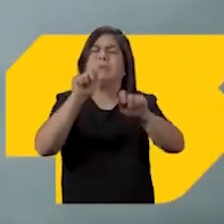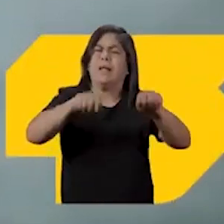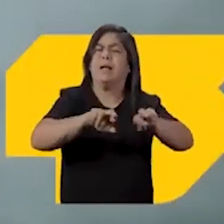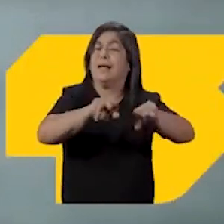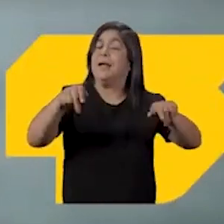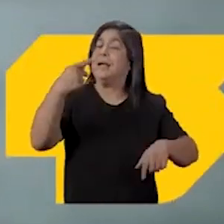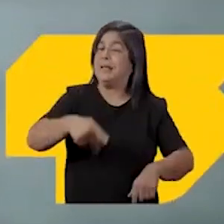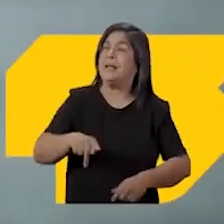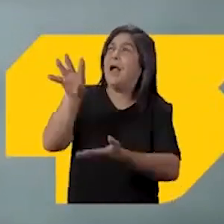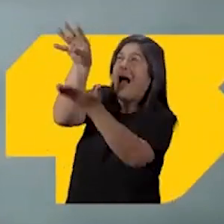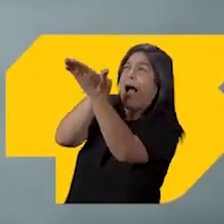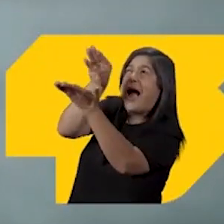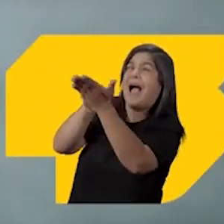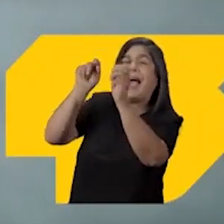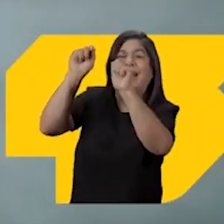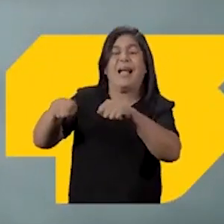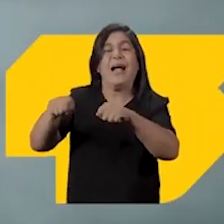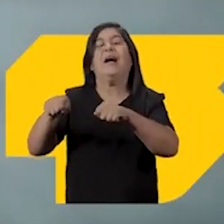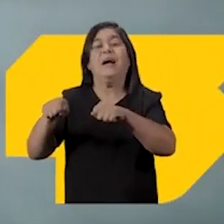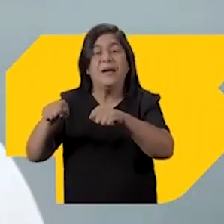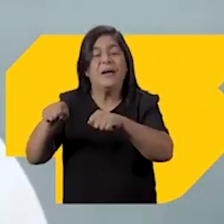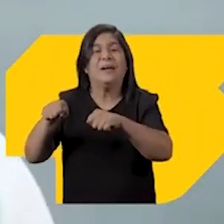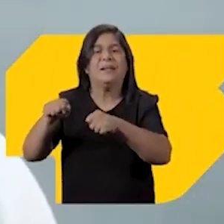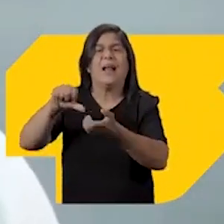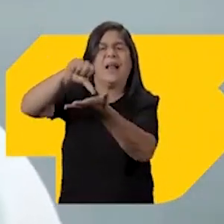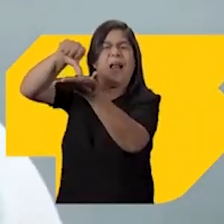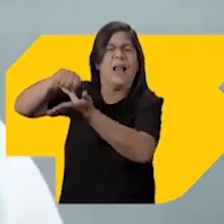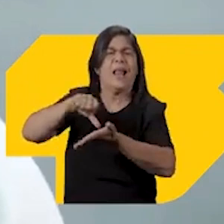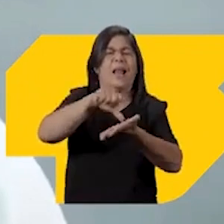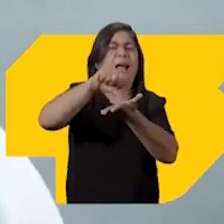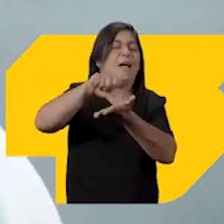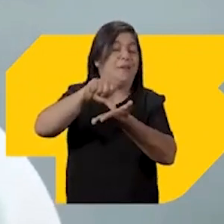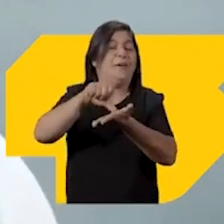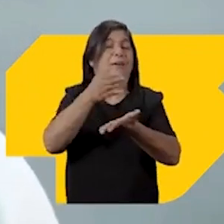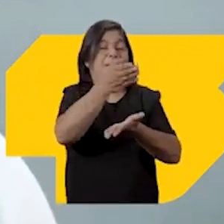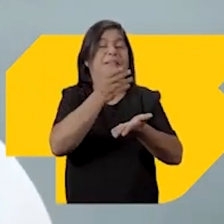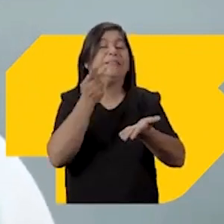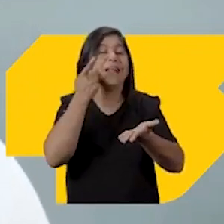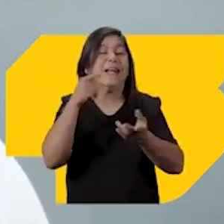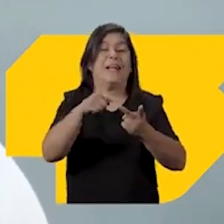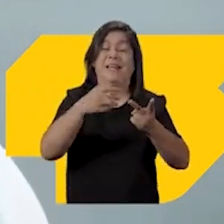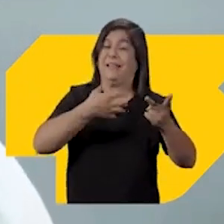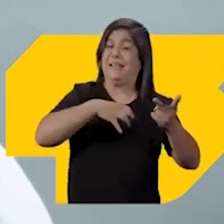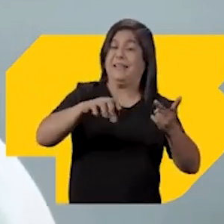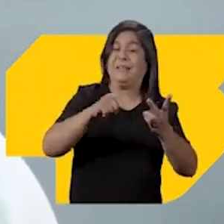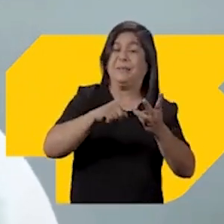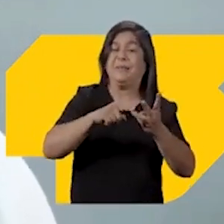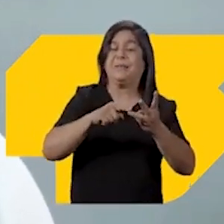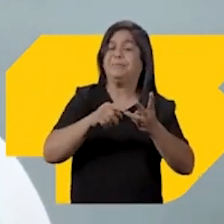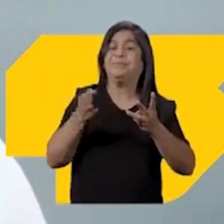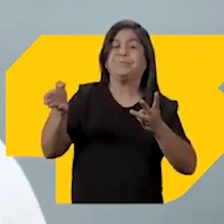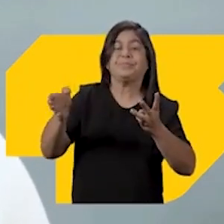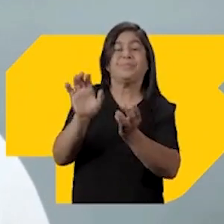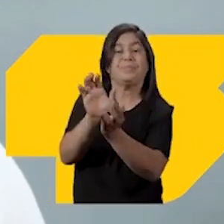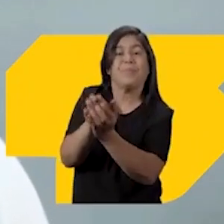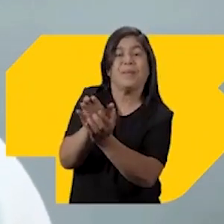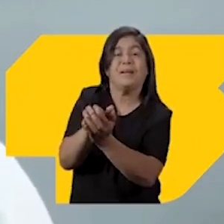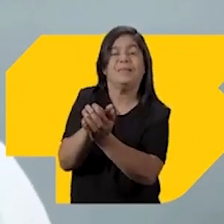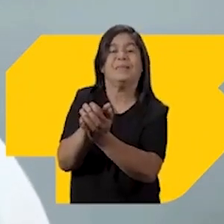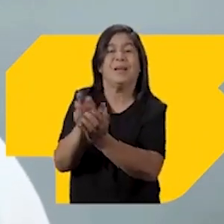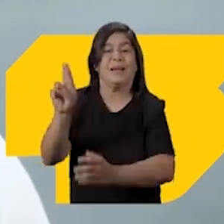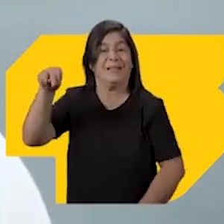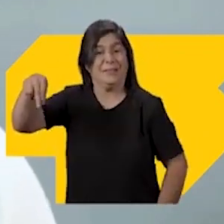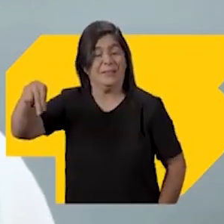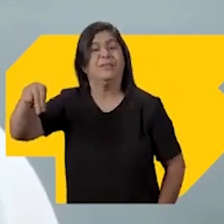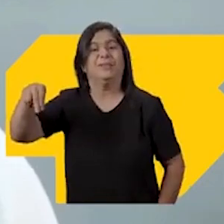também pode ajudar na geração de empregos aqui no estado. Um bom exemplo são os grandes polos turísticos como o do Ceará, Bahia e até mesmo aqui